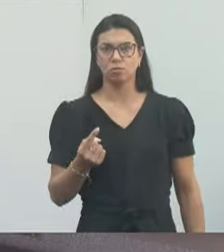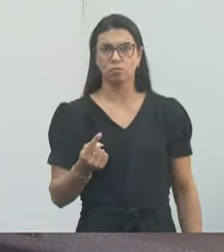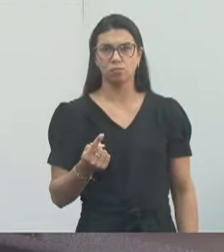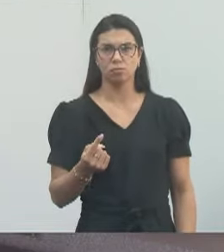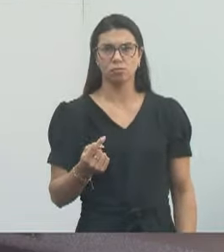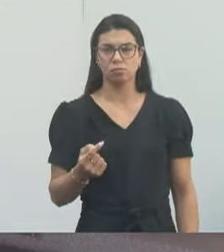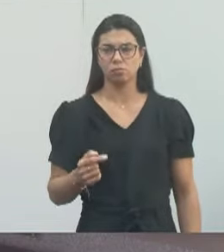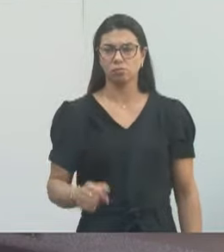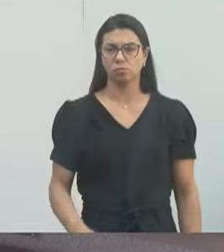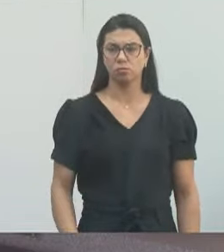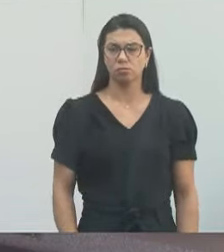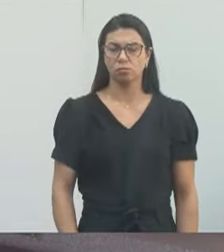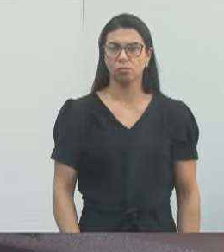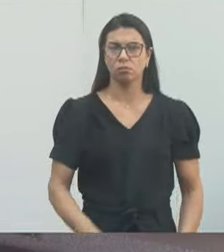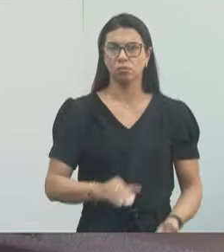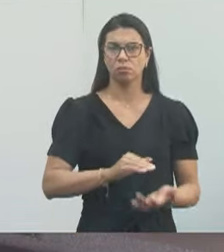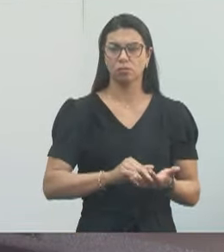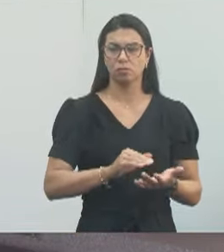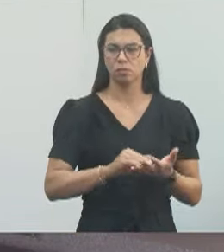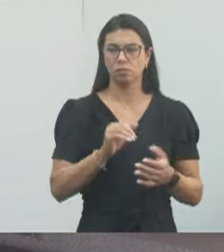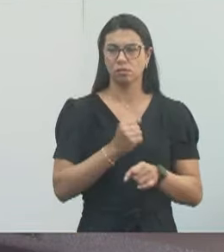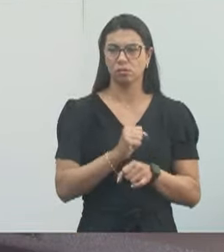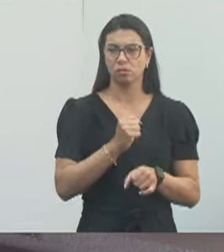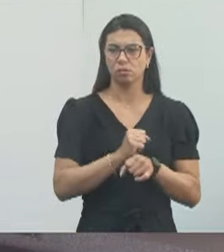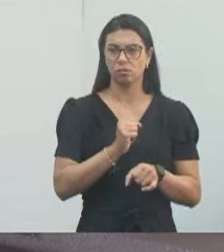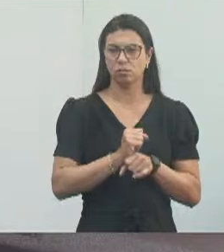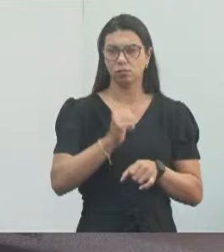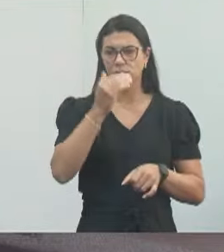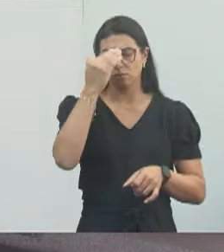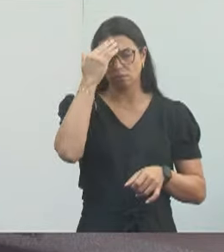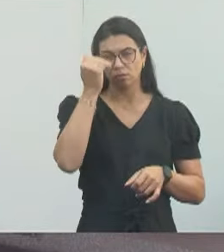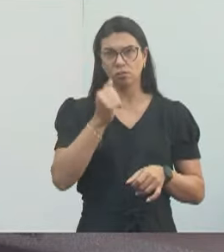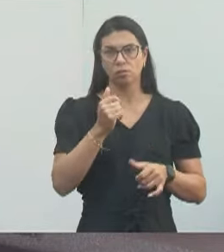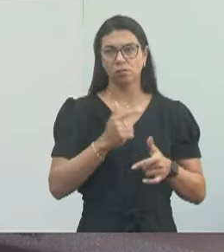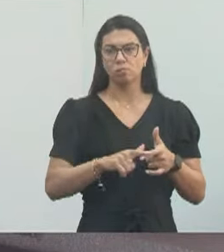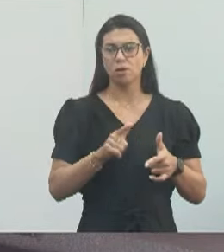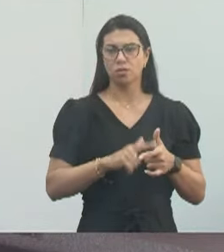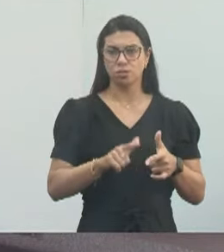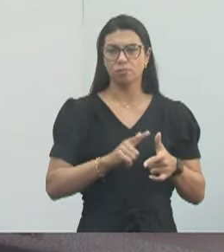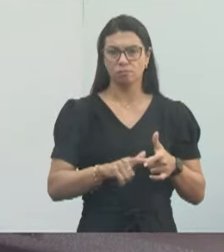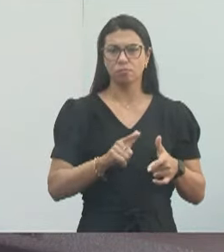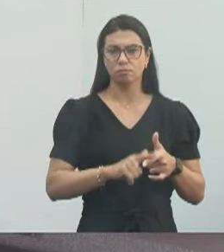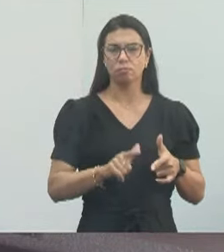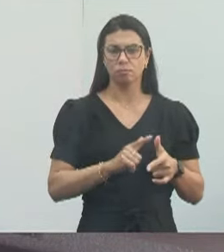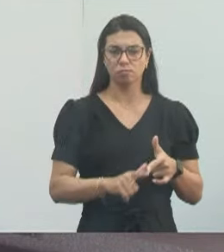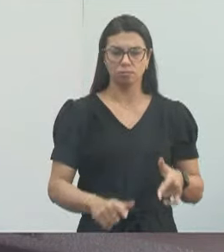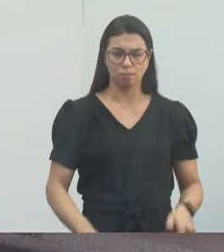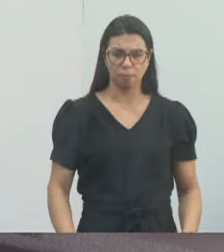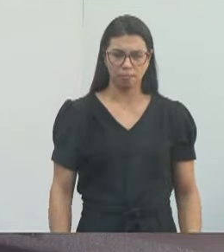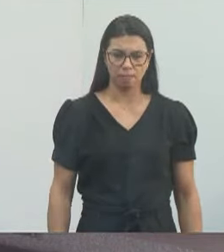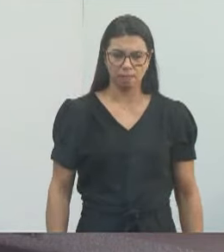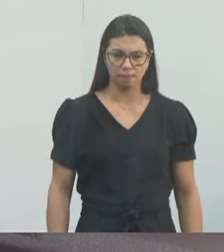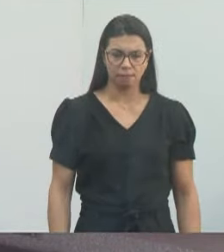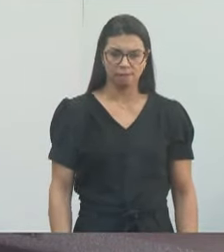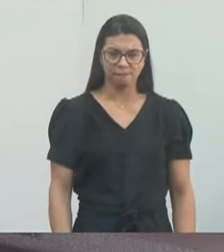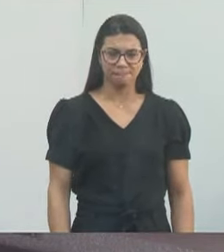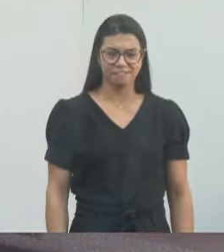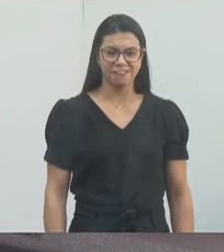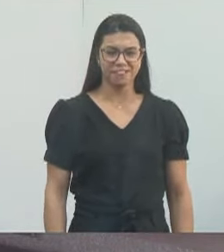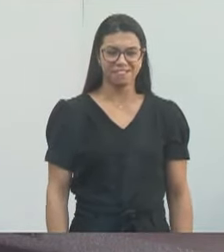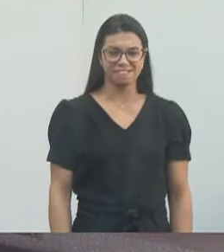secretaria de infraestrutura tem conhecimento dos problemas relatado verificado na Avenida Engenheiro Flávio da